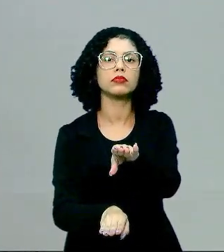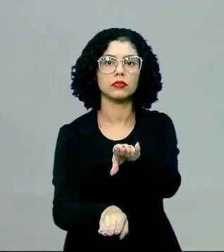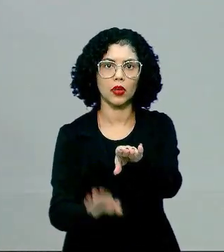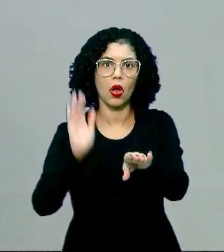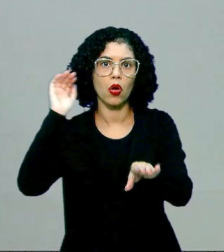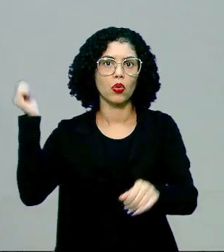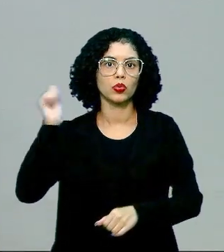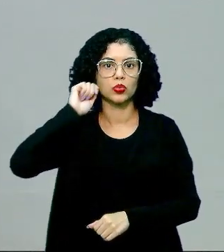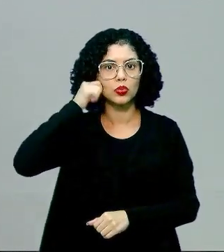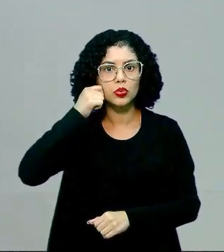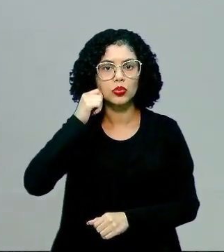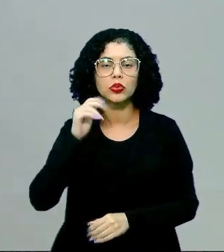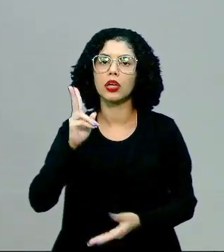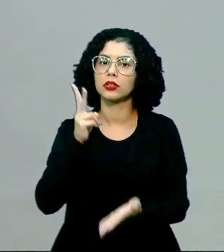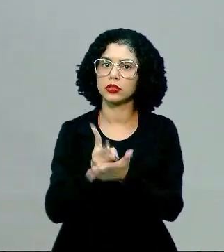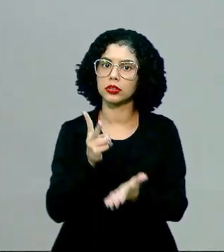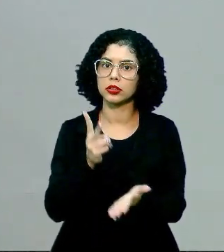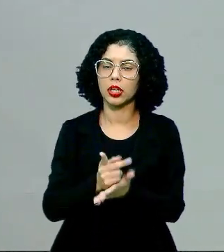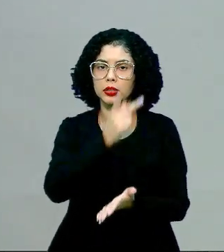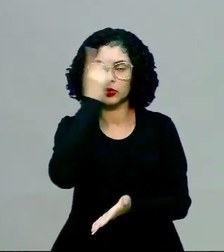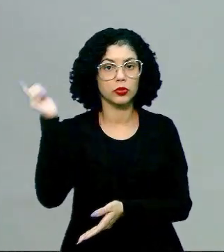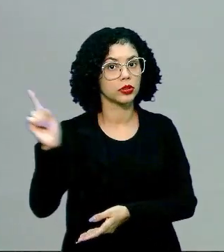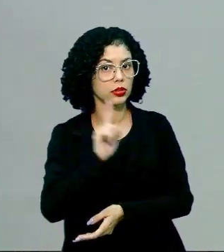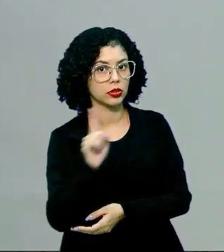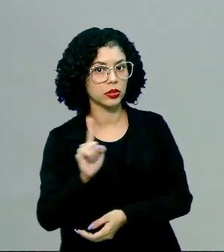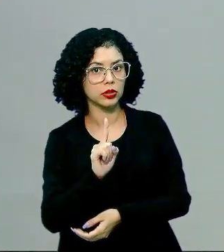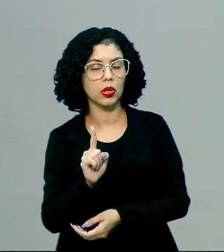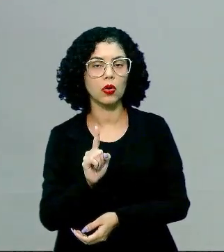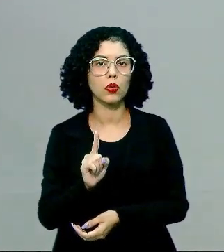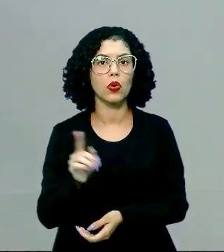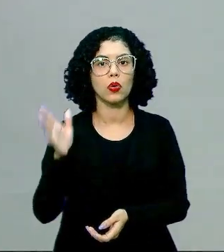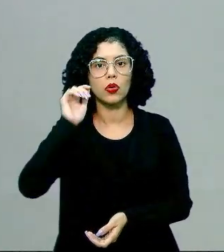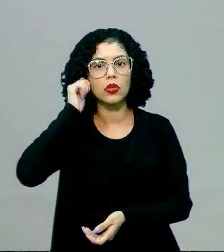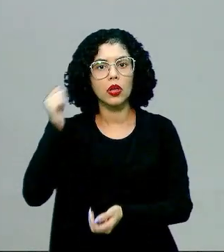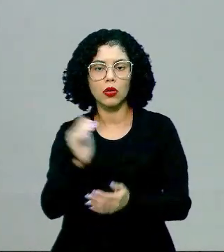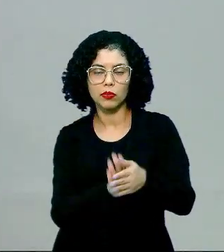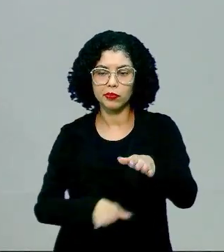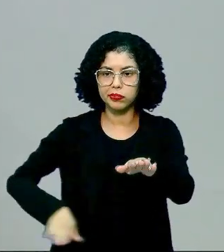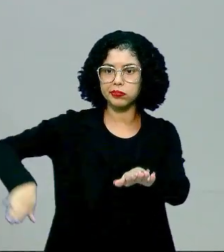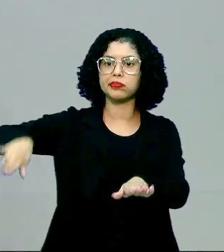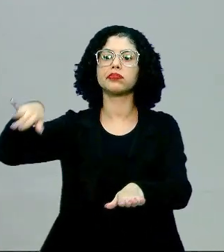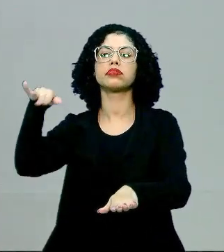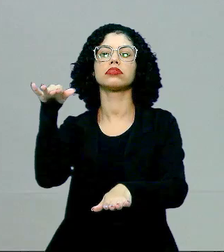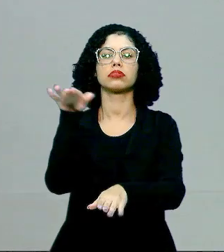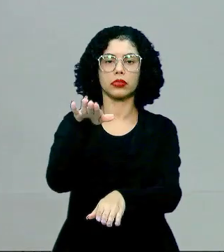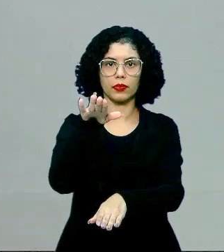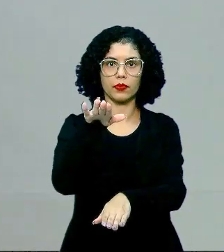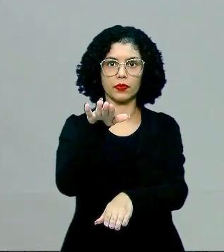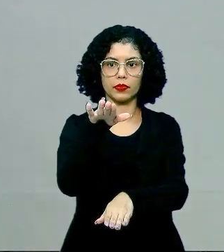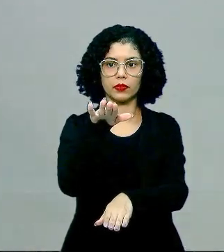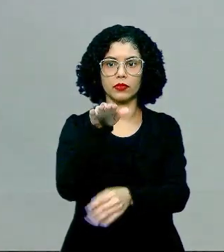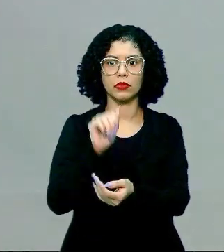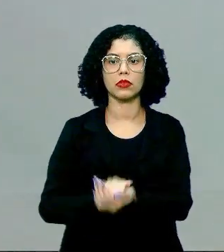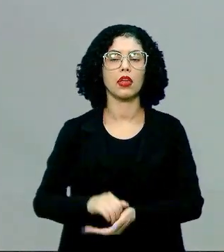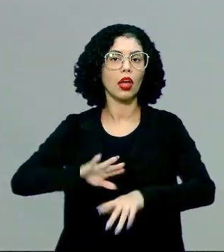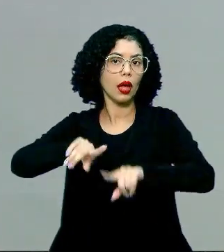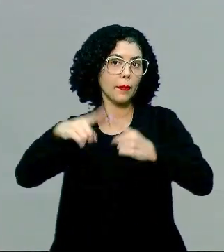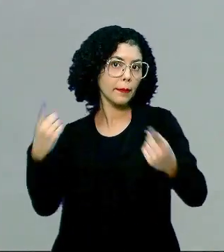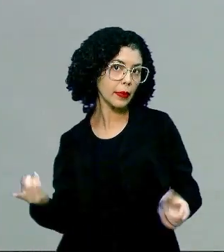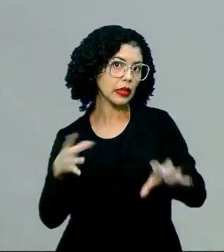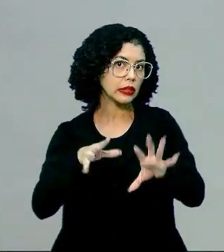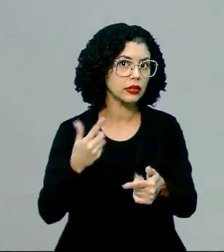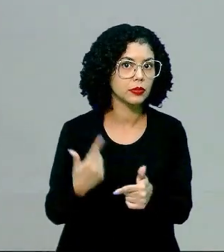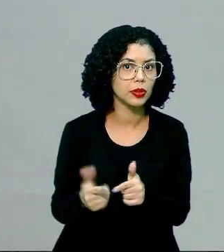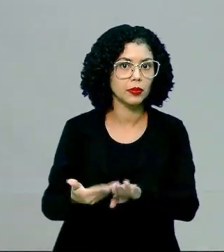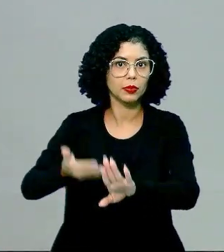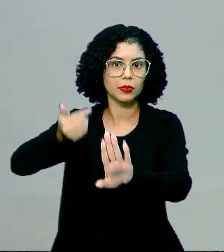negro, colocando aquelas pessoas não negras numa condição absolutamente superior. Mas essa